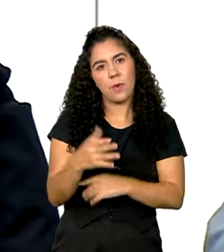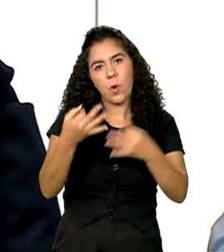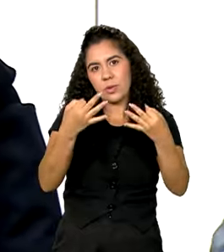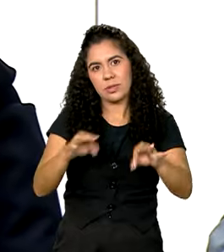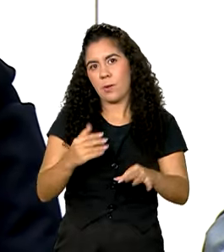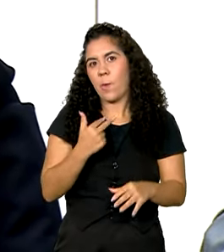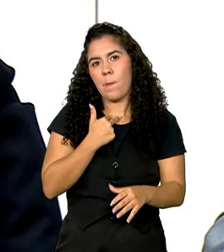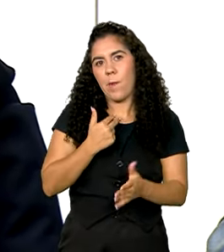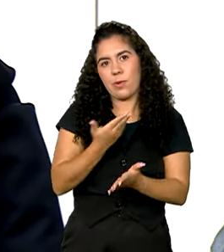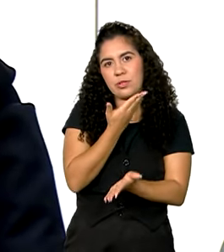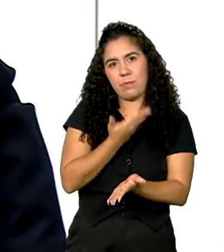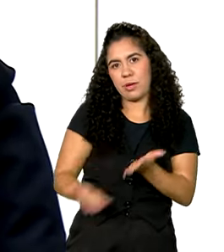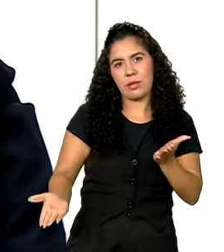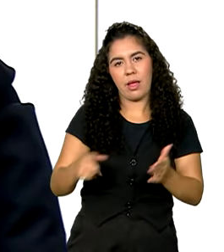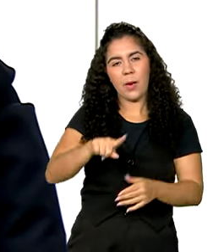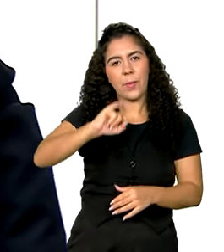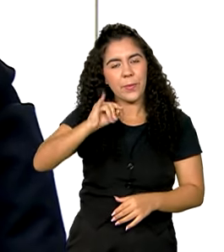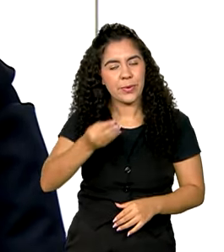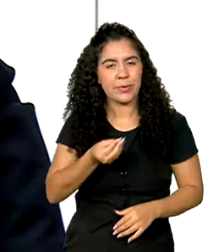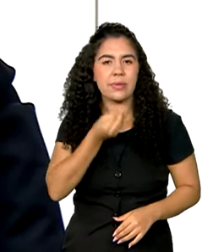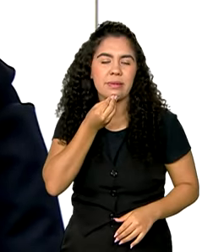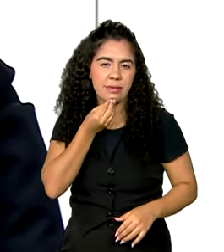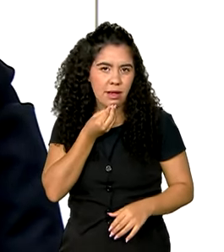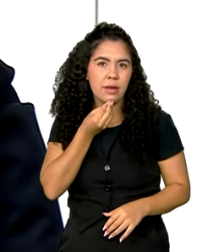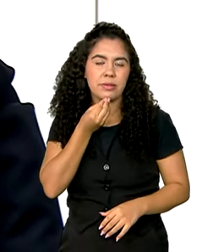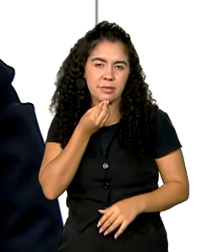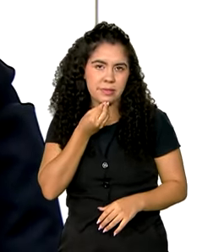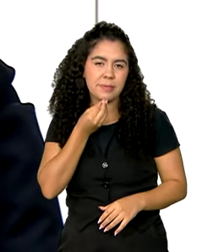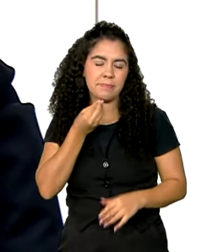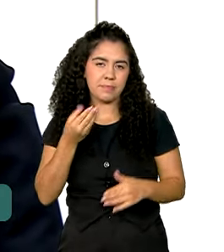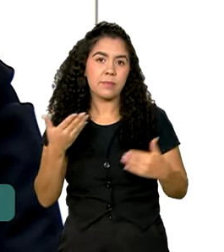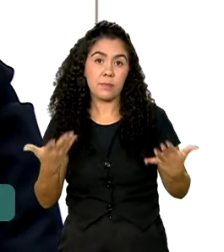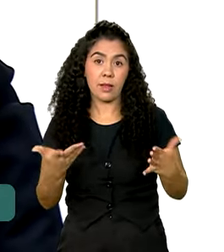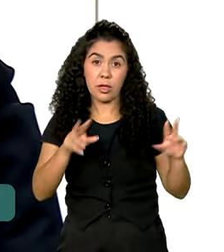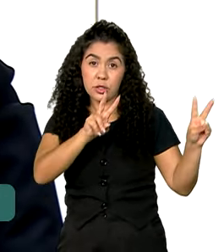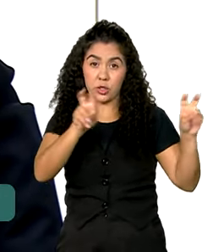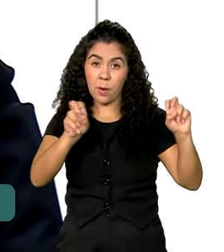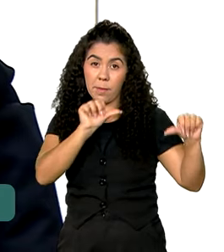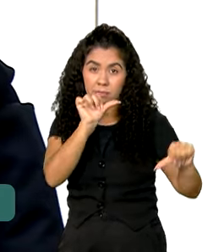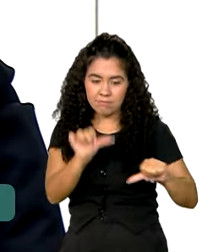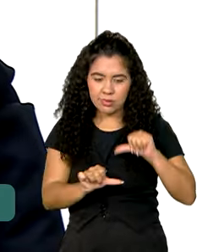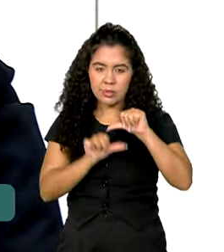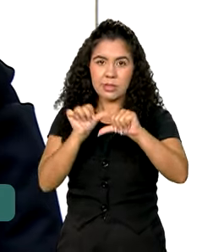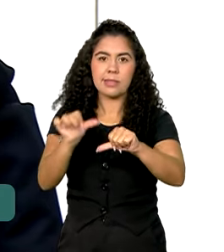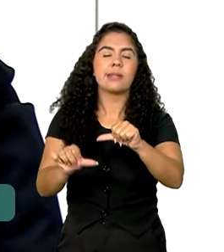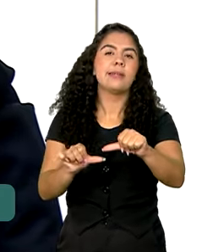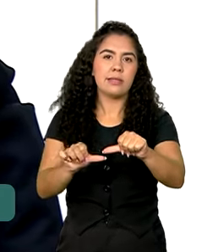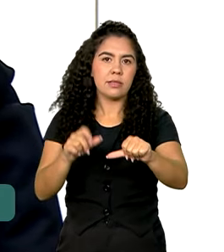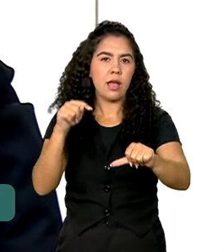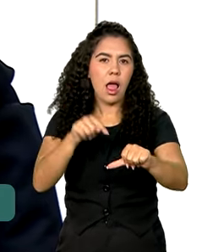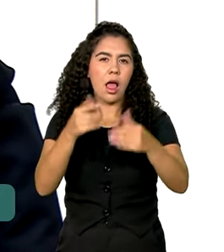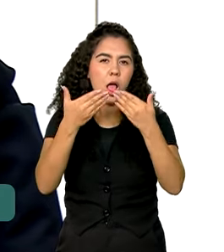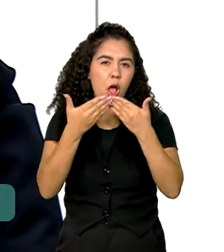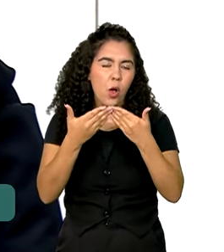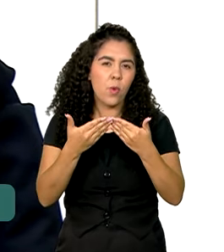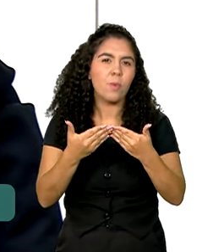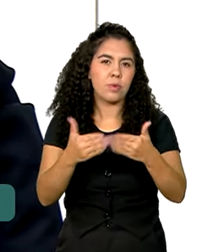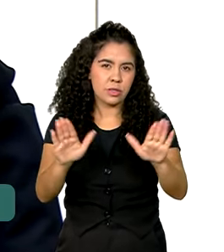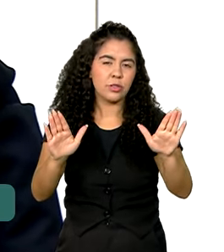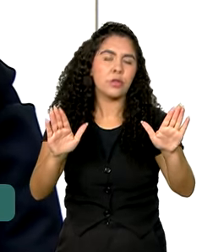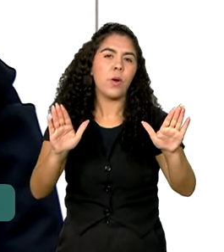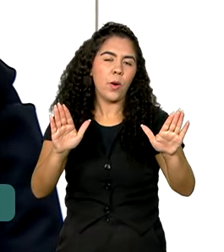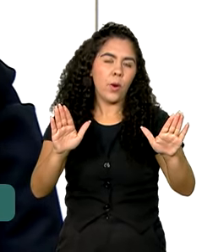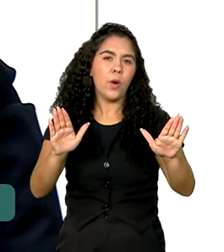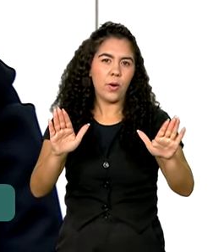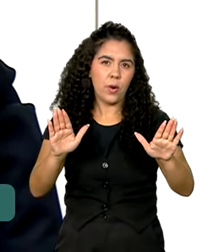pode perder essa oportunidade. É a transição que se iniciou sob o